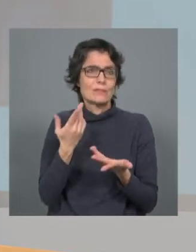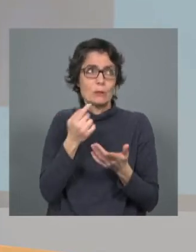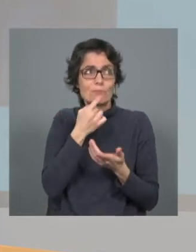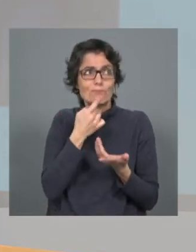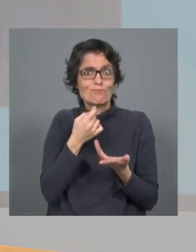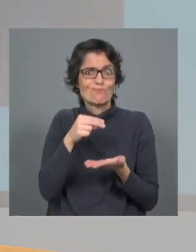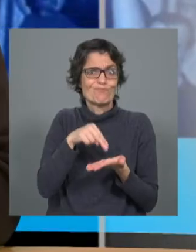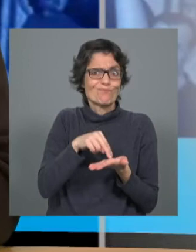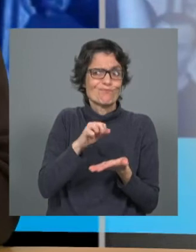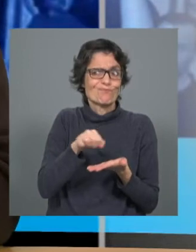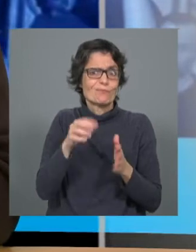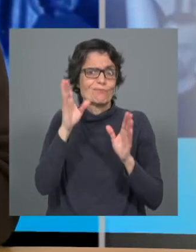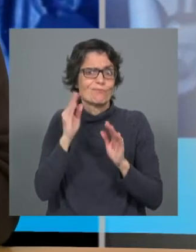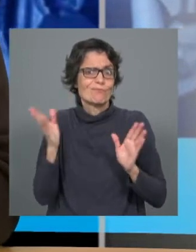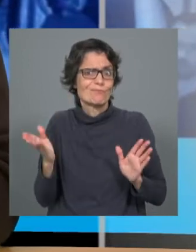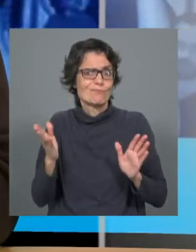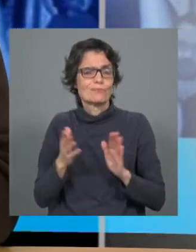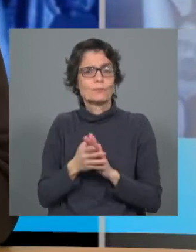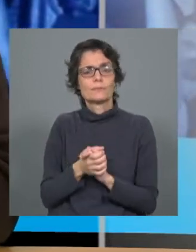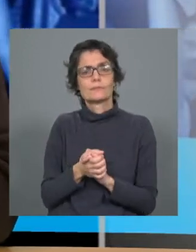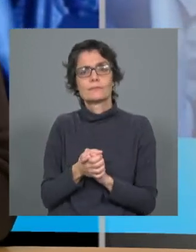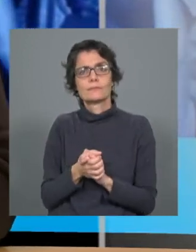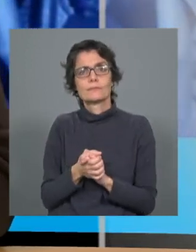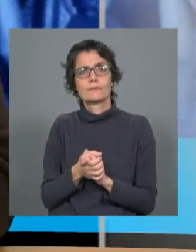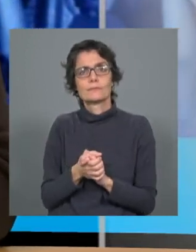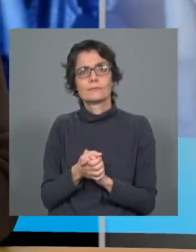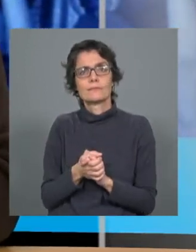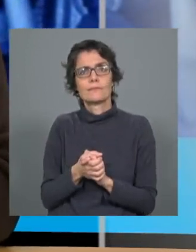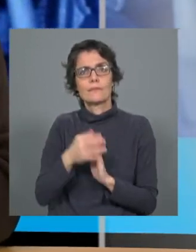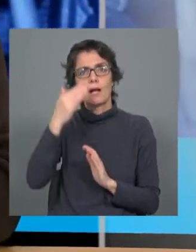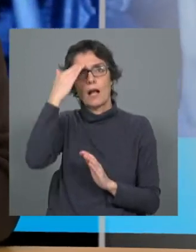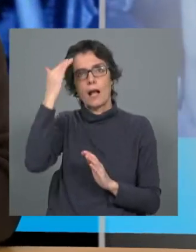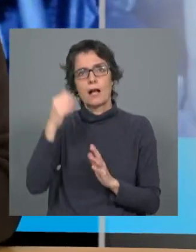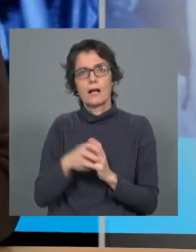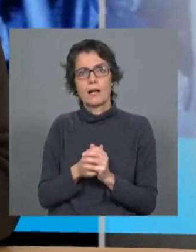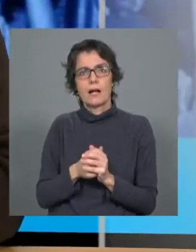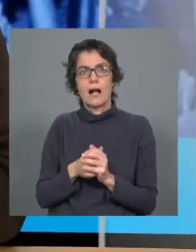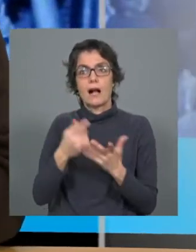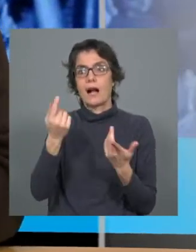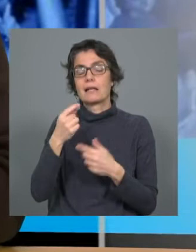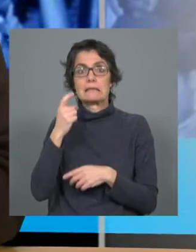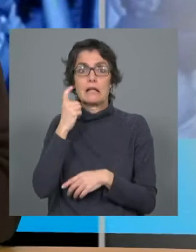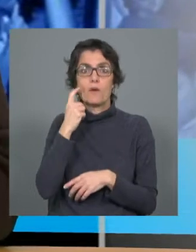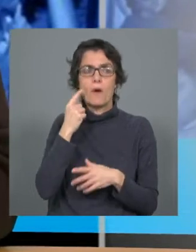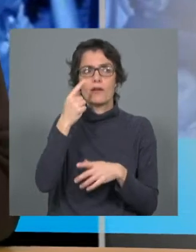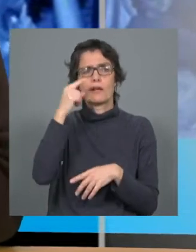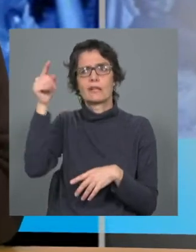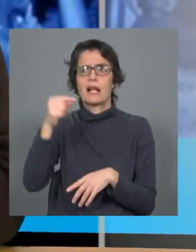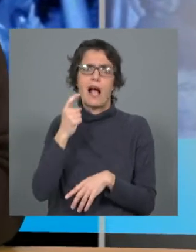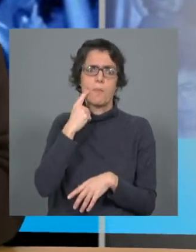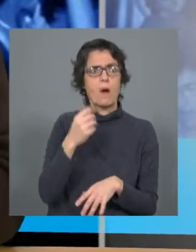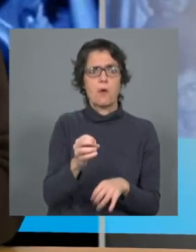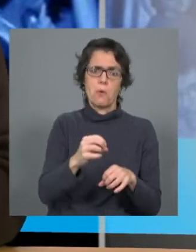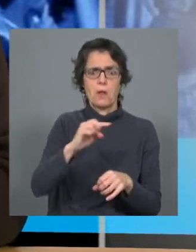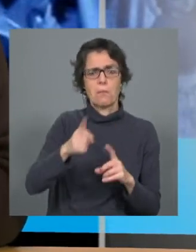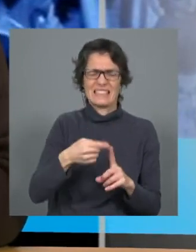proporciona. Já deixa-me saber uma coisa, já não suporto ouvir dizer não vamos ter Páscoa. Claro que vamos ter Páscoa. A Páscoa acontece. Teremos sempre